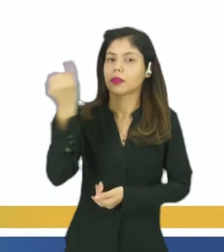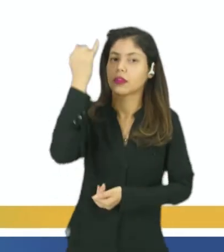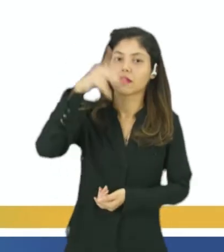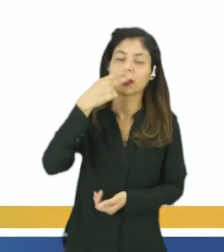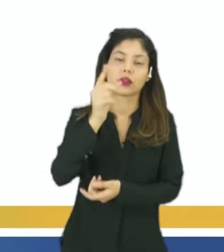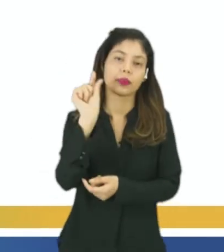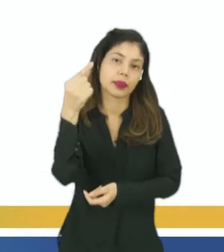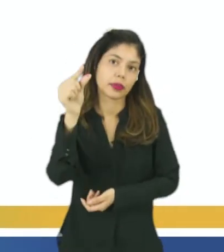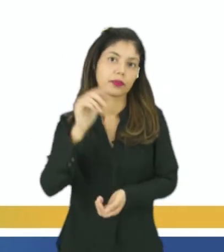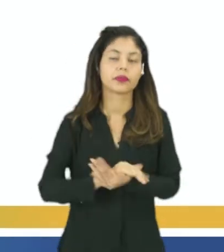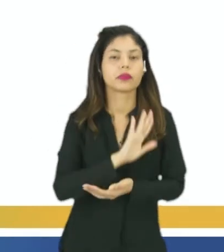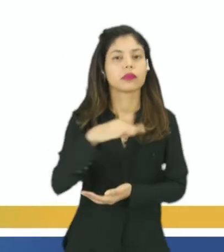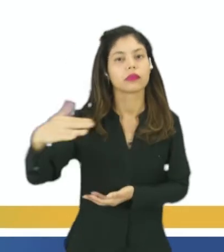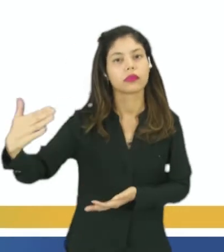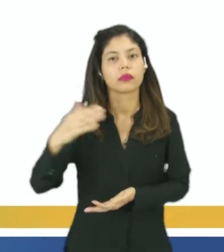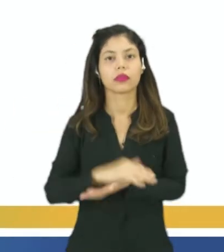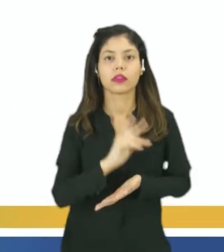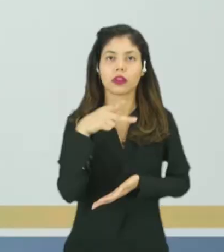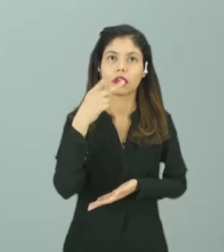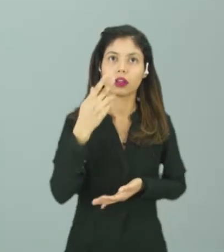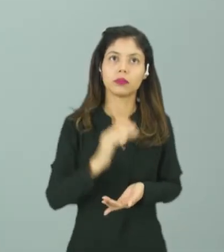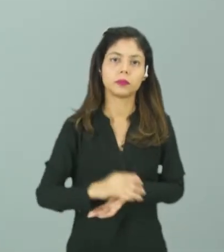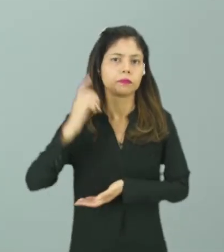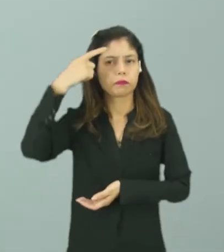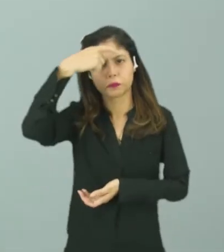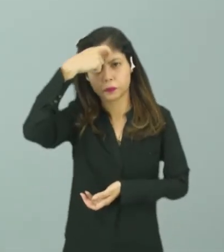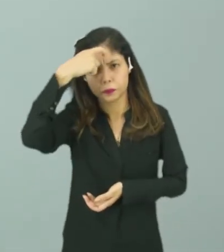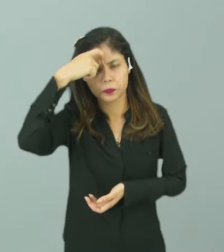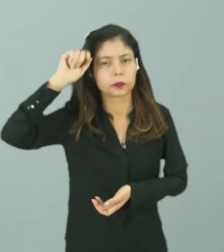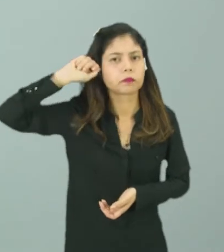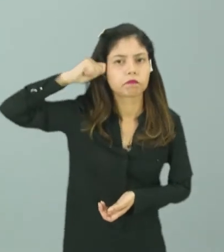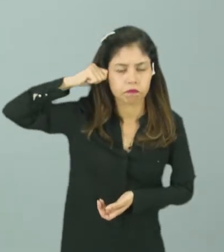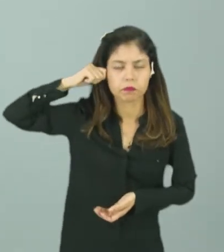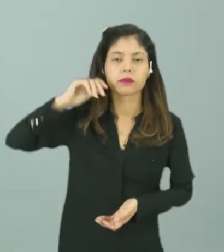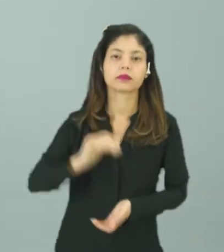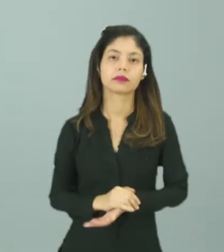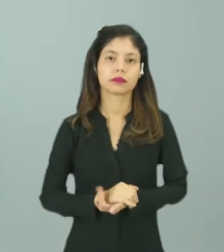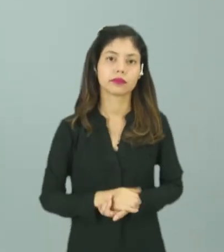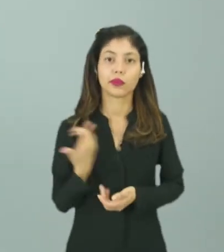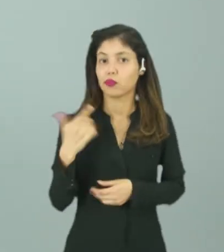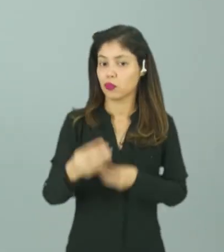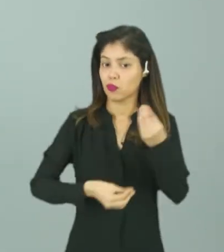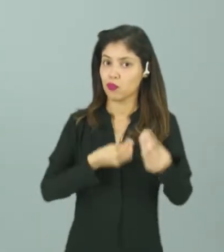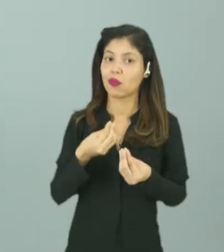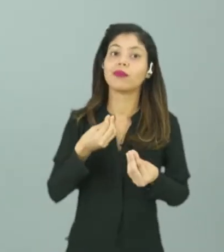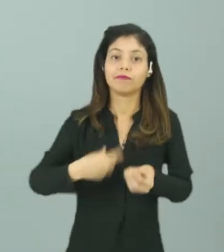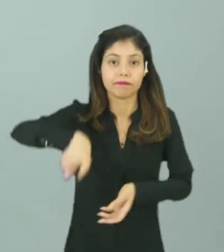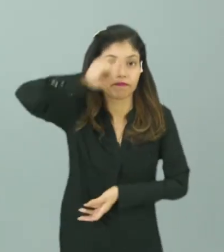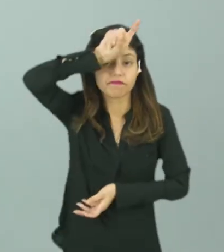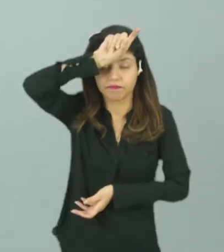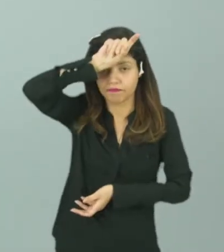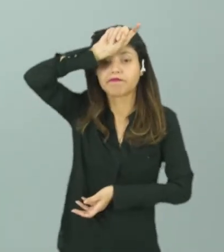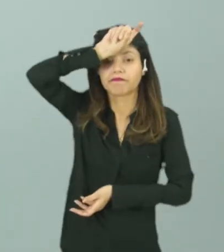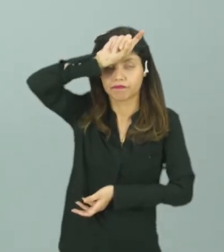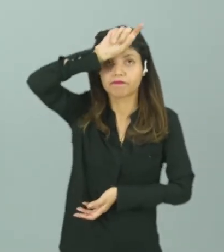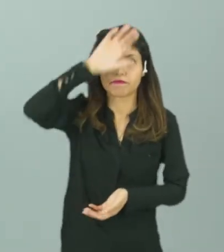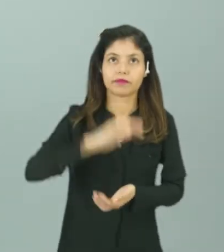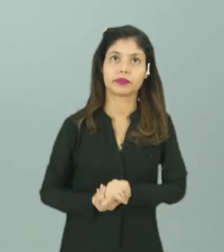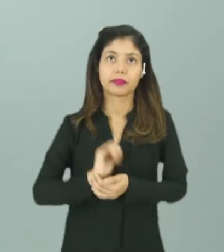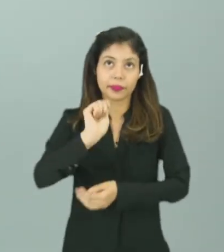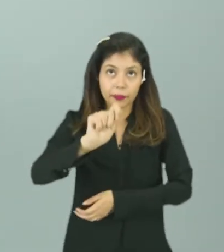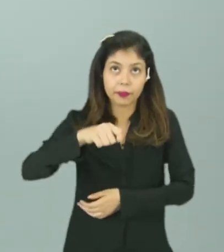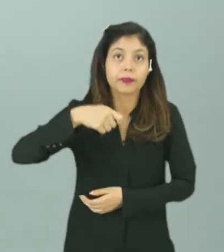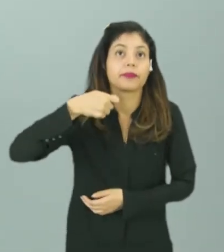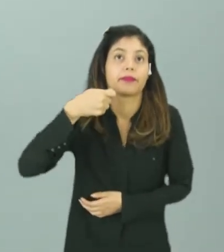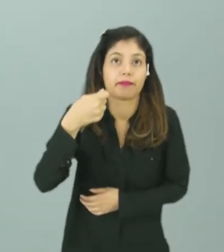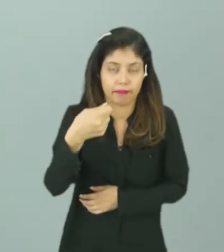pouquinho aí, quando nós falamos da consciência negra, é impossível não falar de Zumbi dos Palmares, que aí é o símbolo,